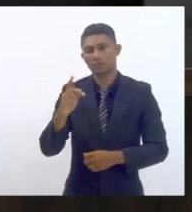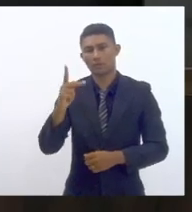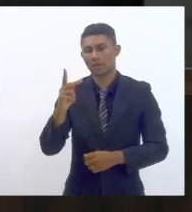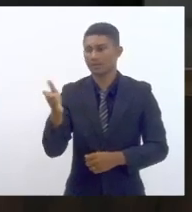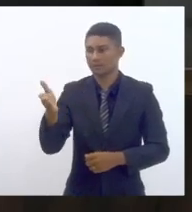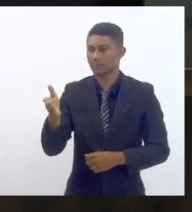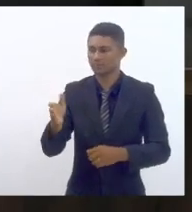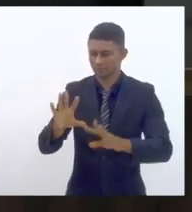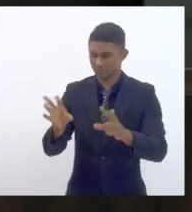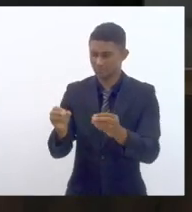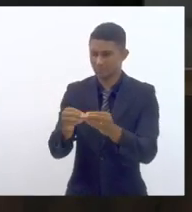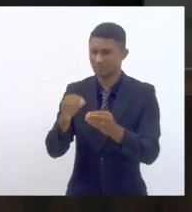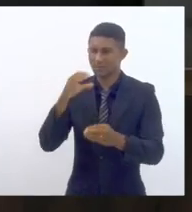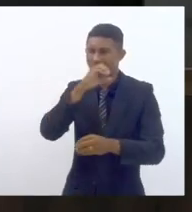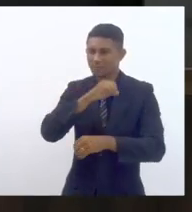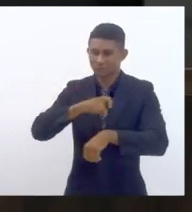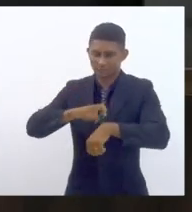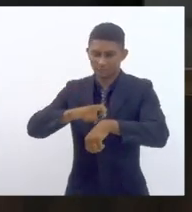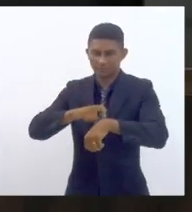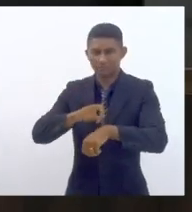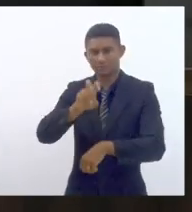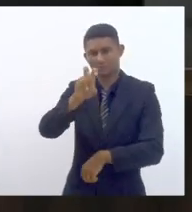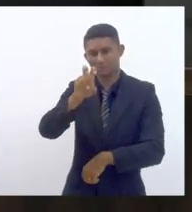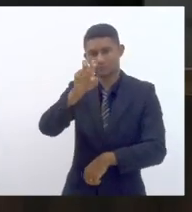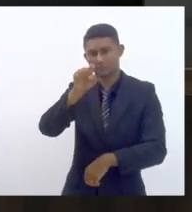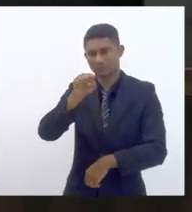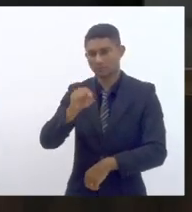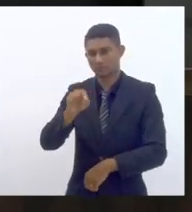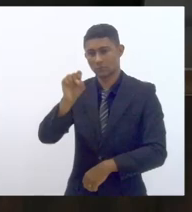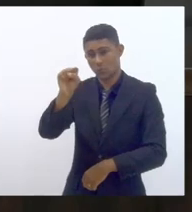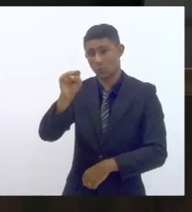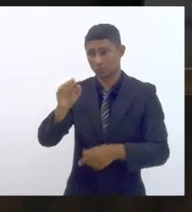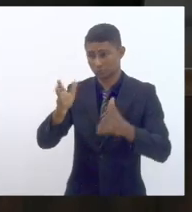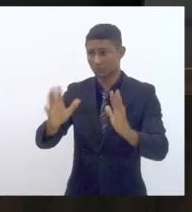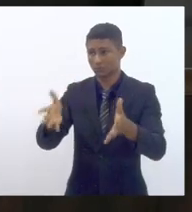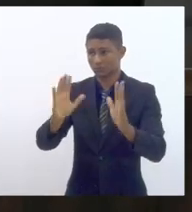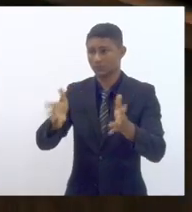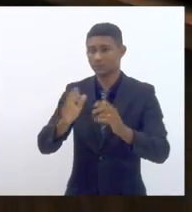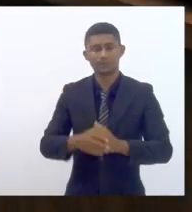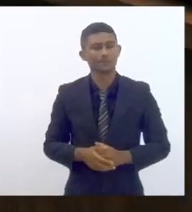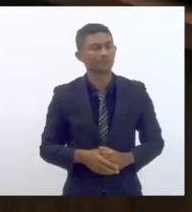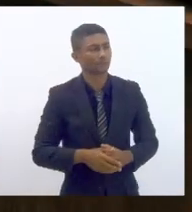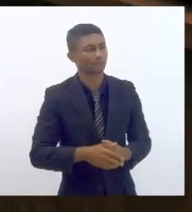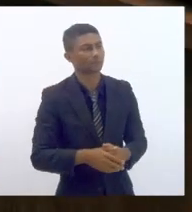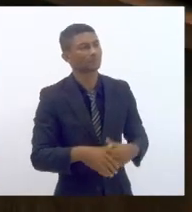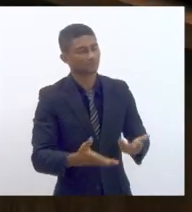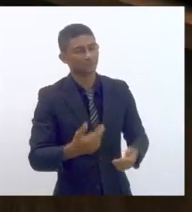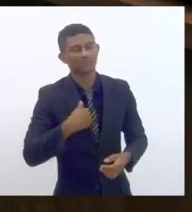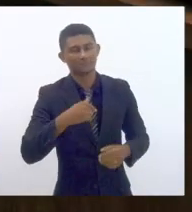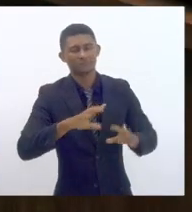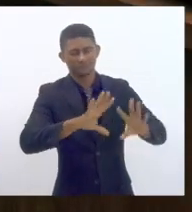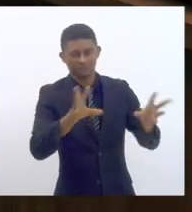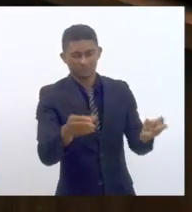favor. São 17 horas e 8 minutos. Vou declarar